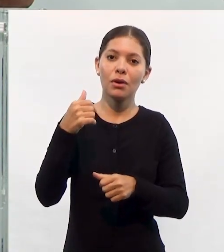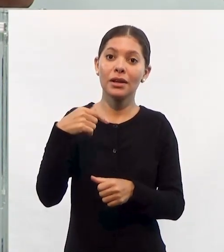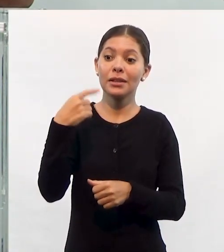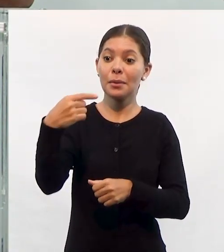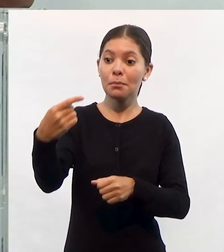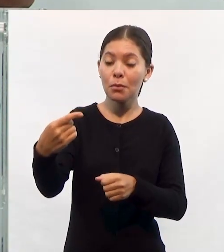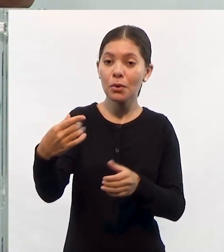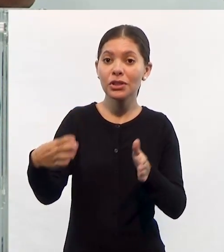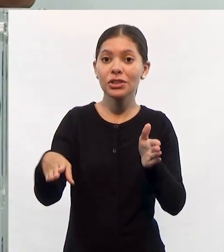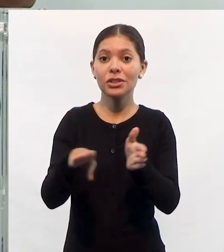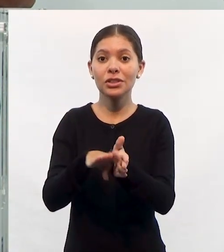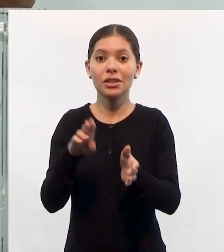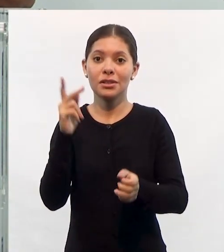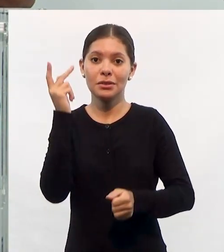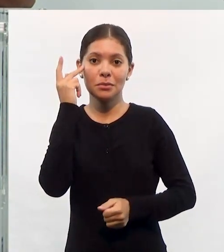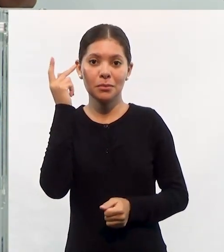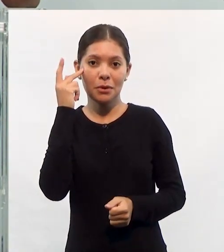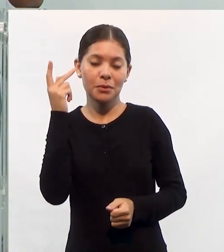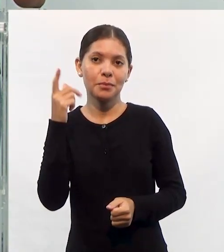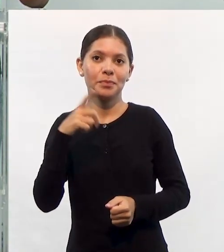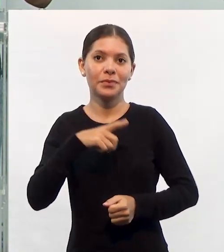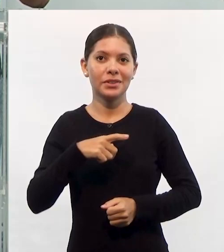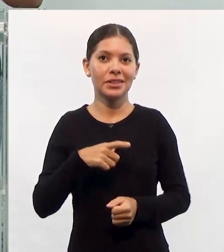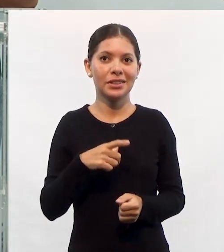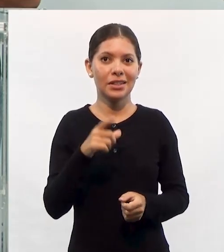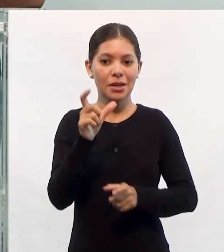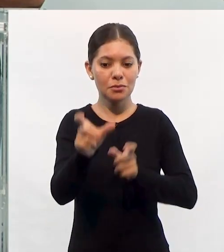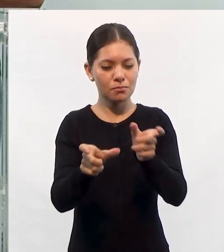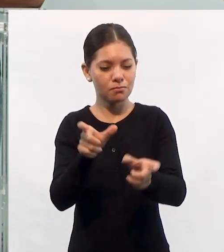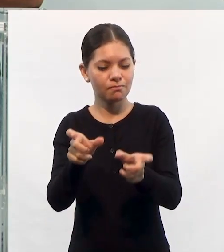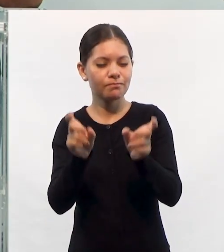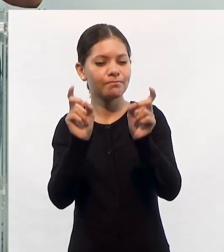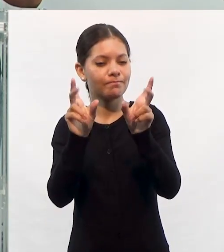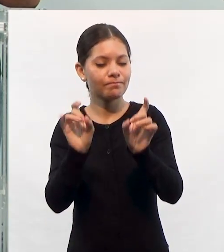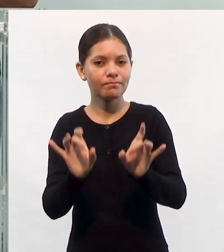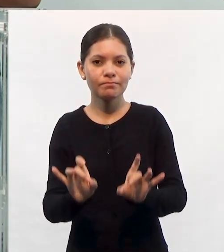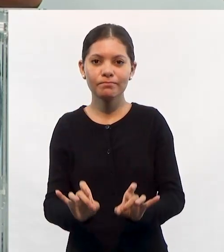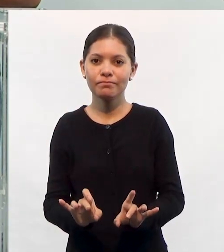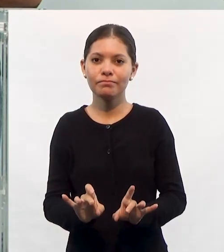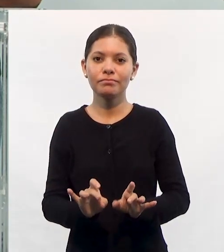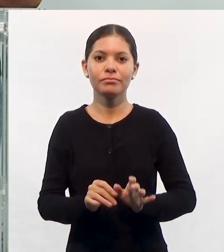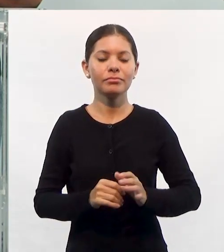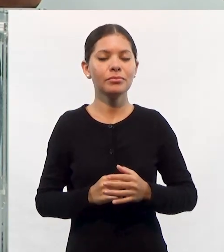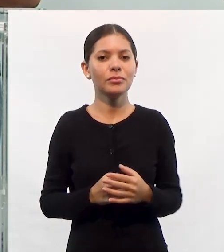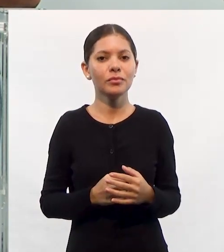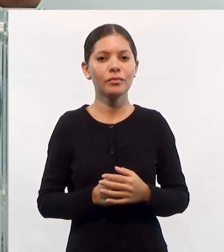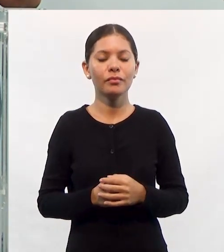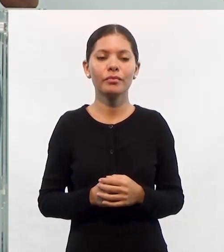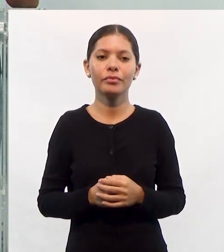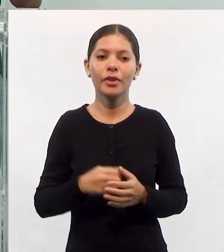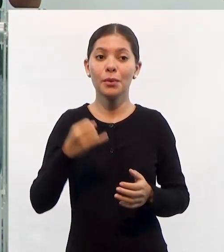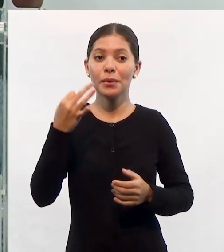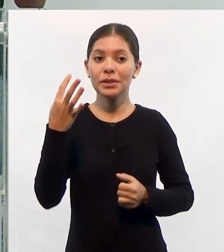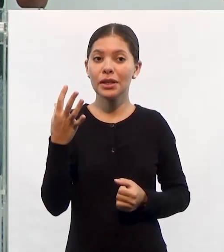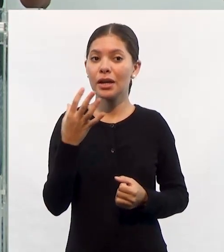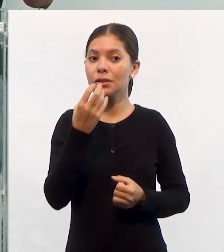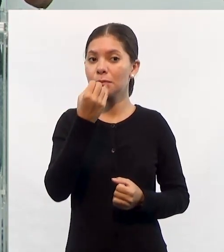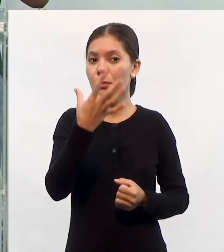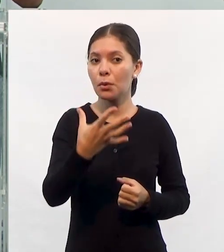depois levam para São Paulo. Porque São Paulo que vai ter a mão de obra especializada em quantidade suficiente para